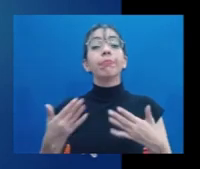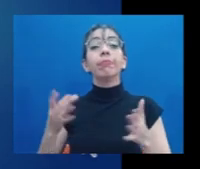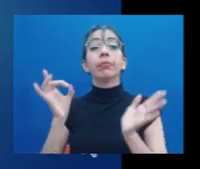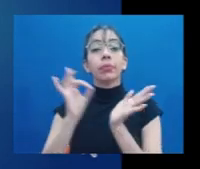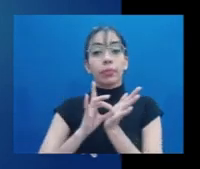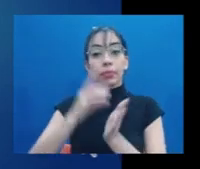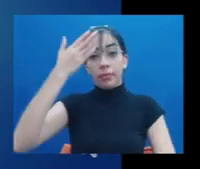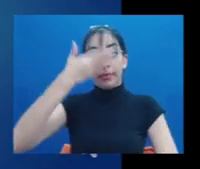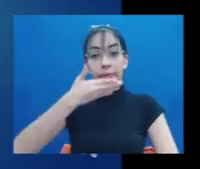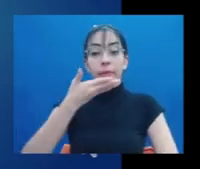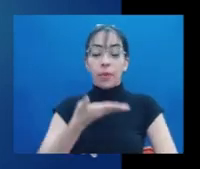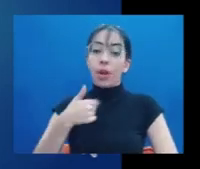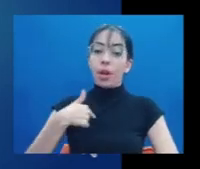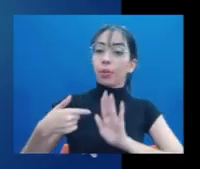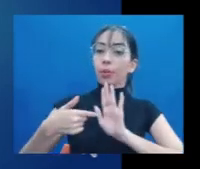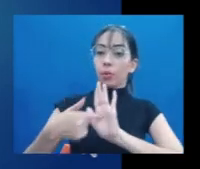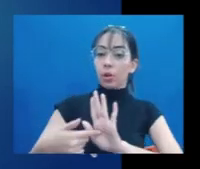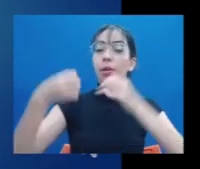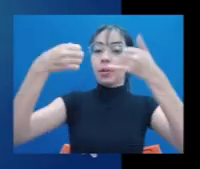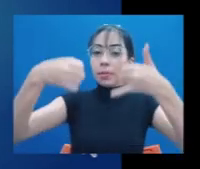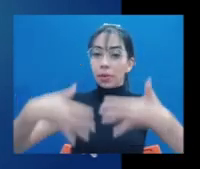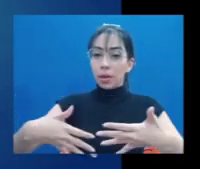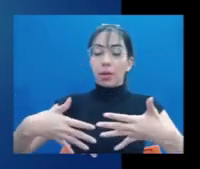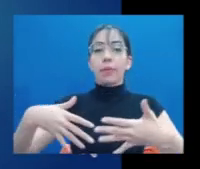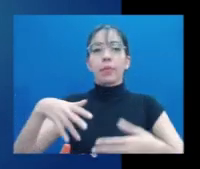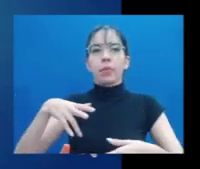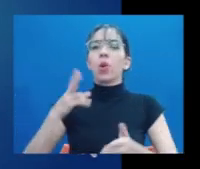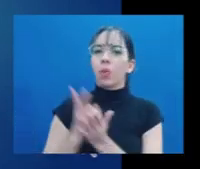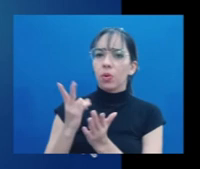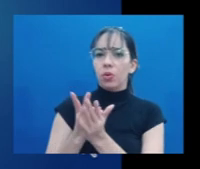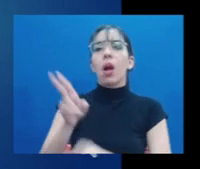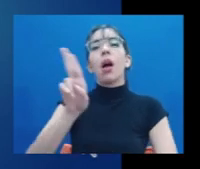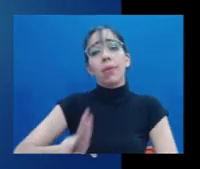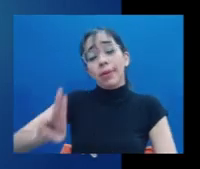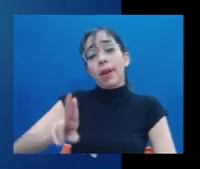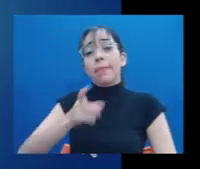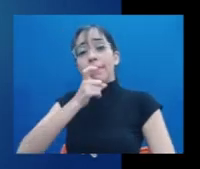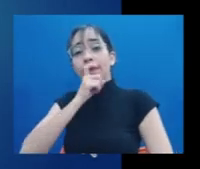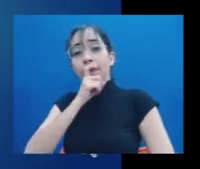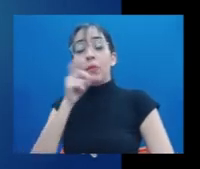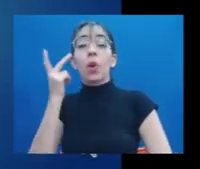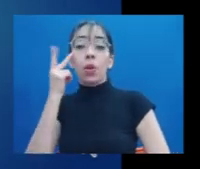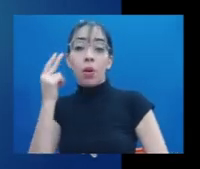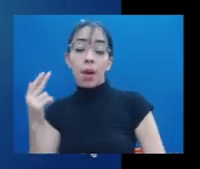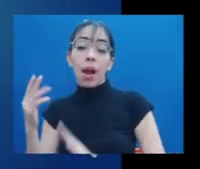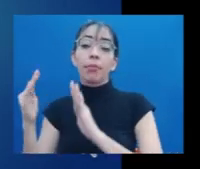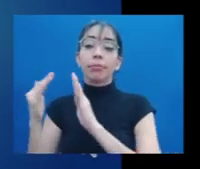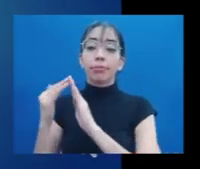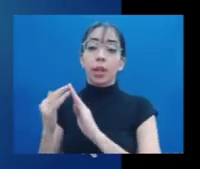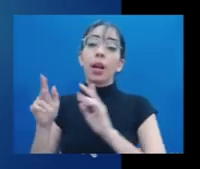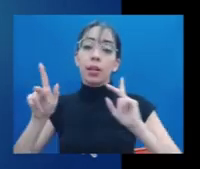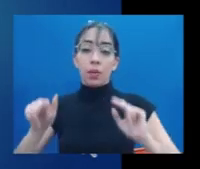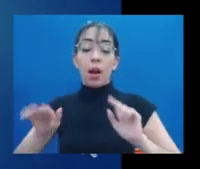situação ideal, porque eu não tenho o equipamento ideal, eu tenho que ser muito rigoroso no que eu vou armazenar ali, para evitar esse tipo